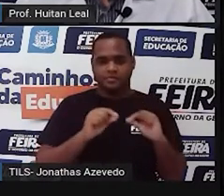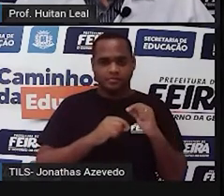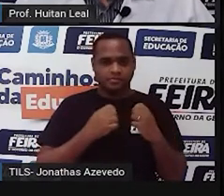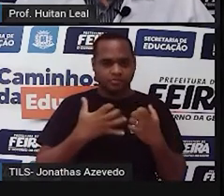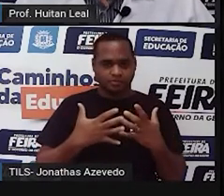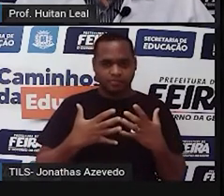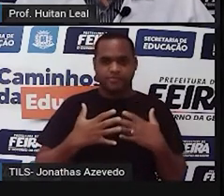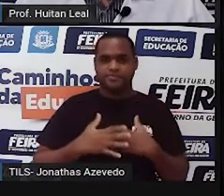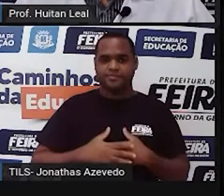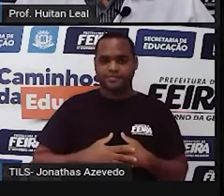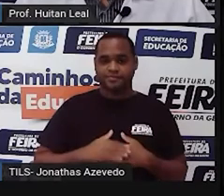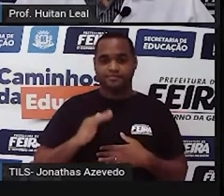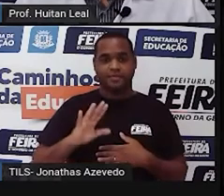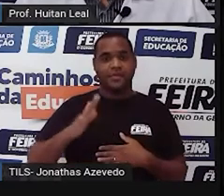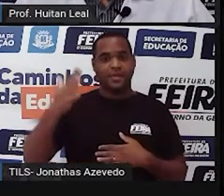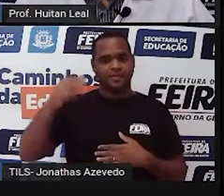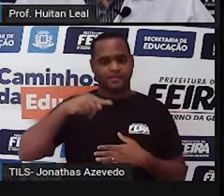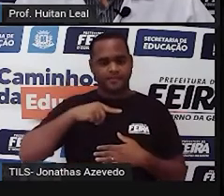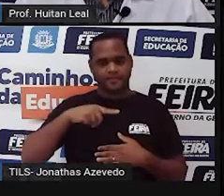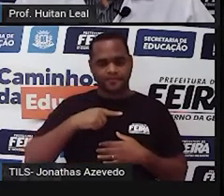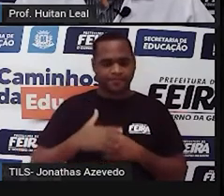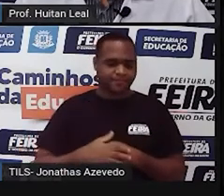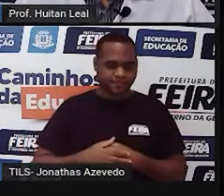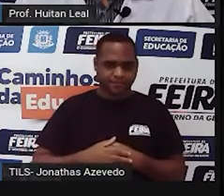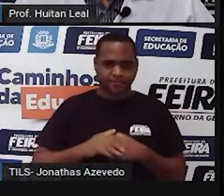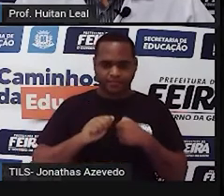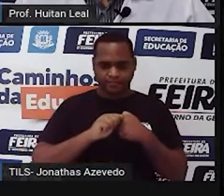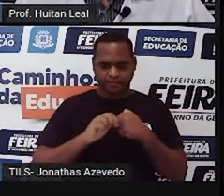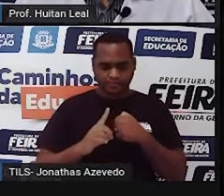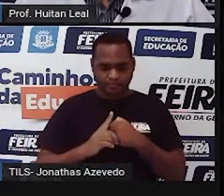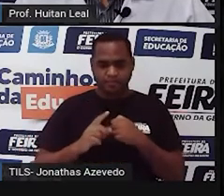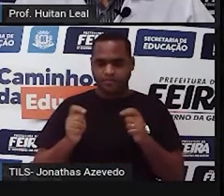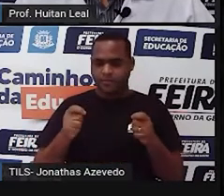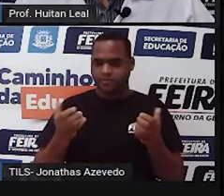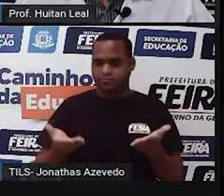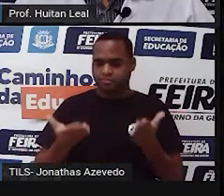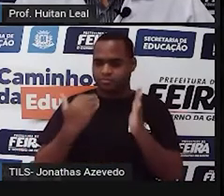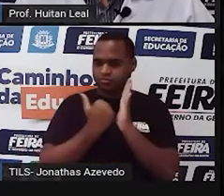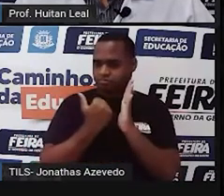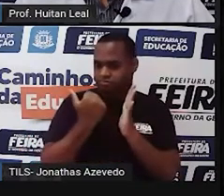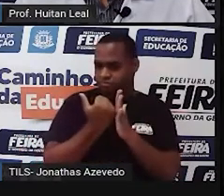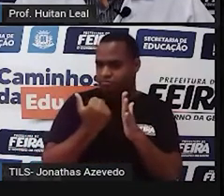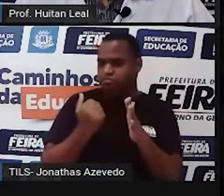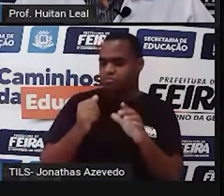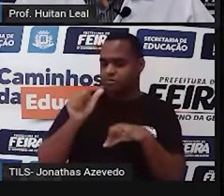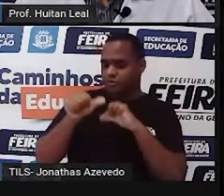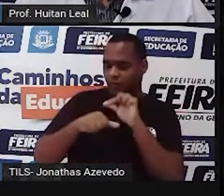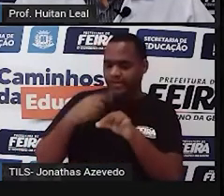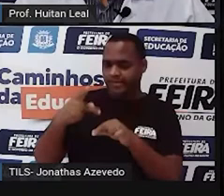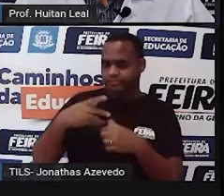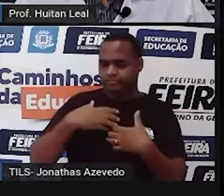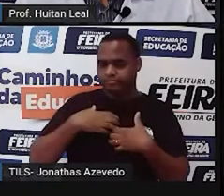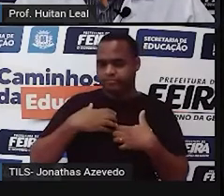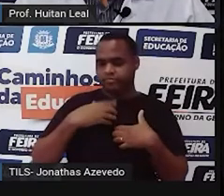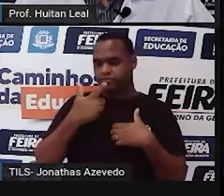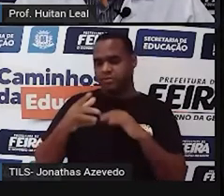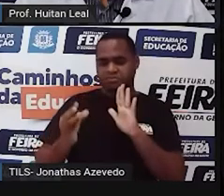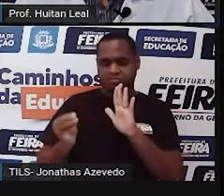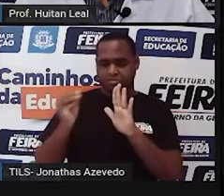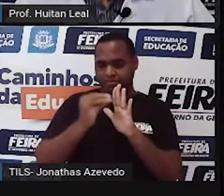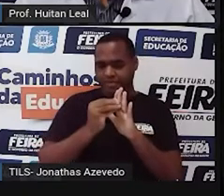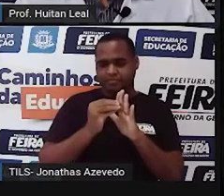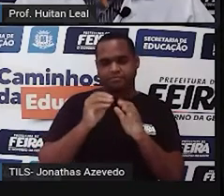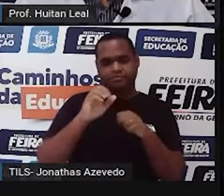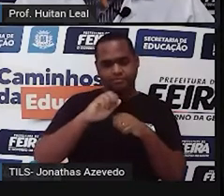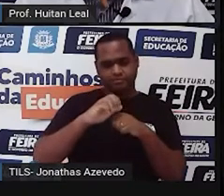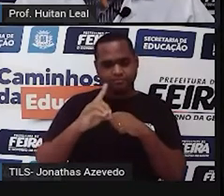Então, o advérbio, ele acrescenta, além de mudar o sentido, né, de acrescentar algo ao sentido do